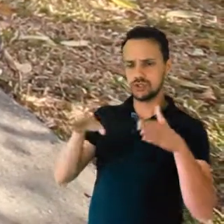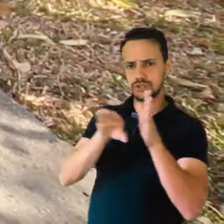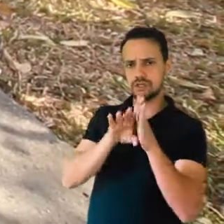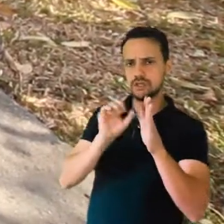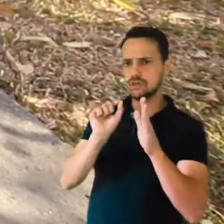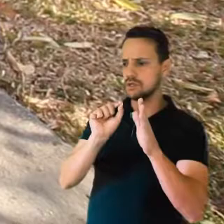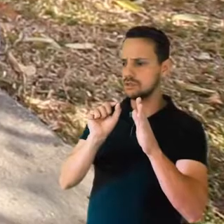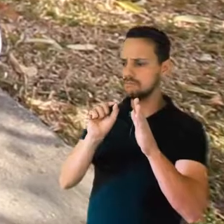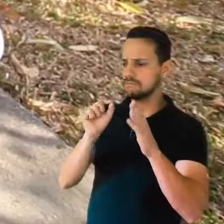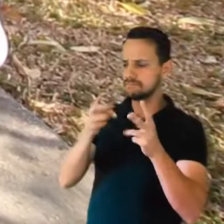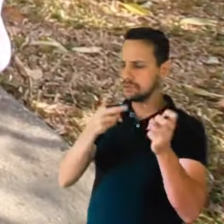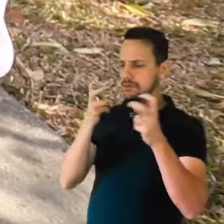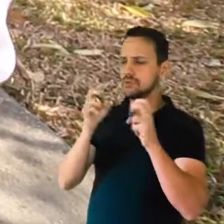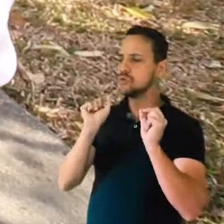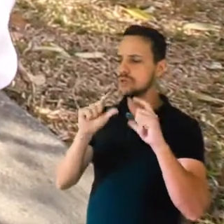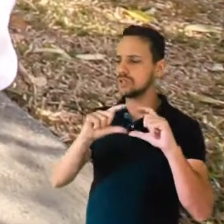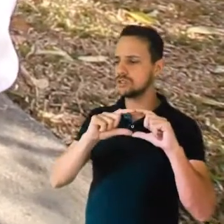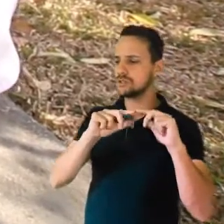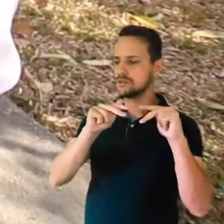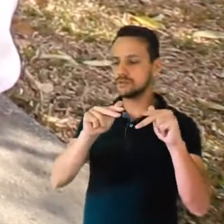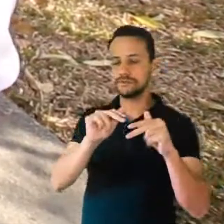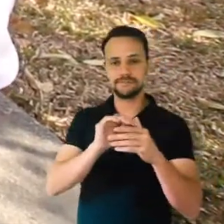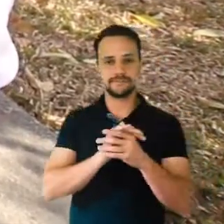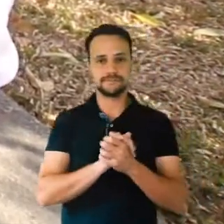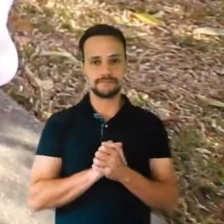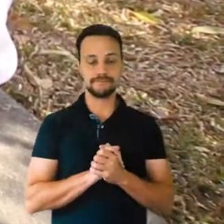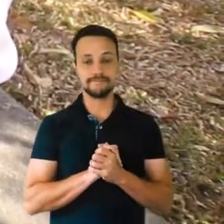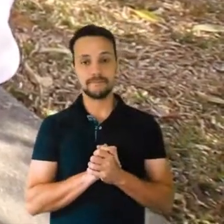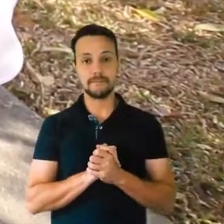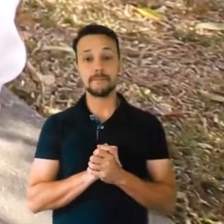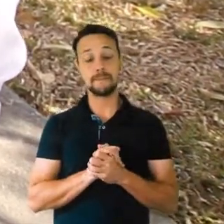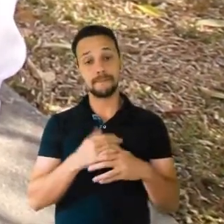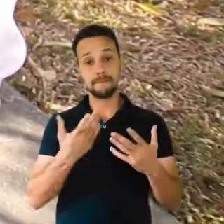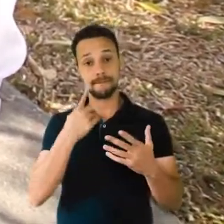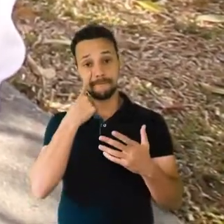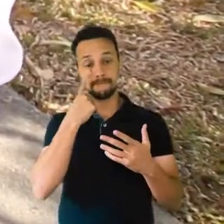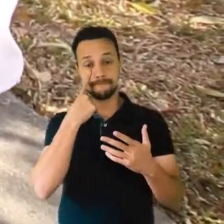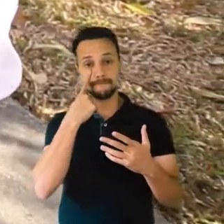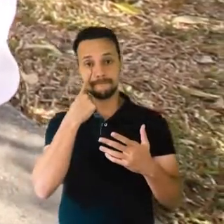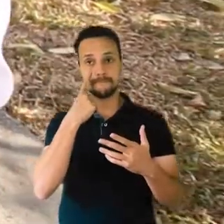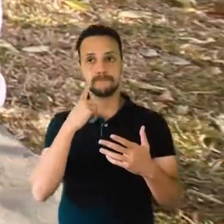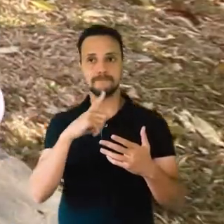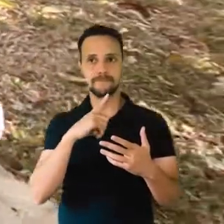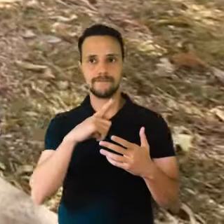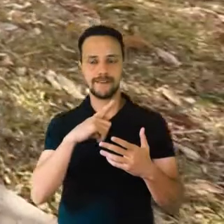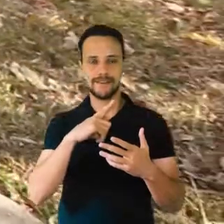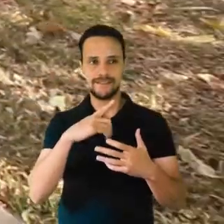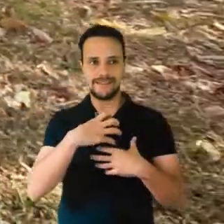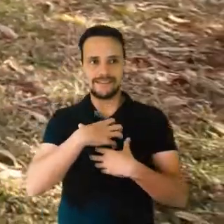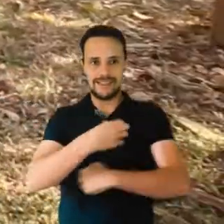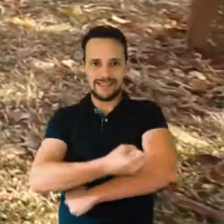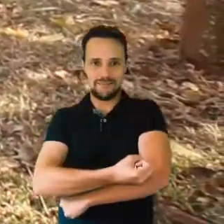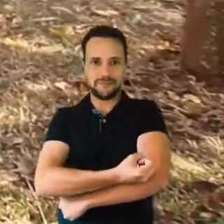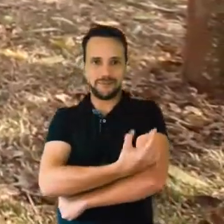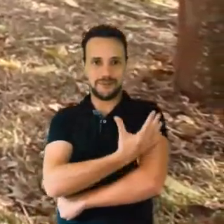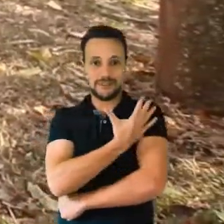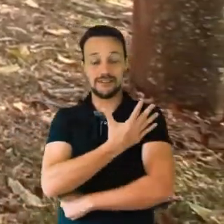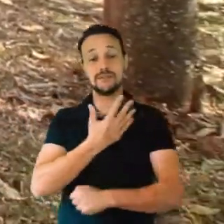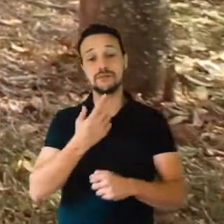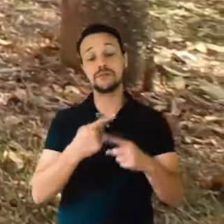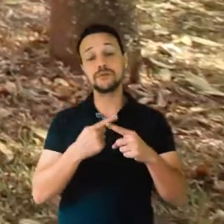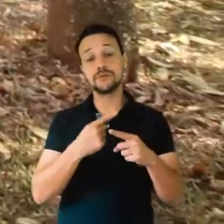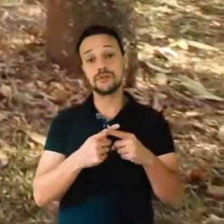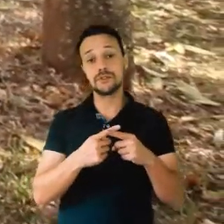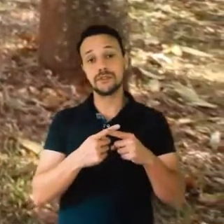Você que está chegando agora, qual que é a visão que você está tendo da instituição? Olha, tudo isso envolve bastante emoção da gente,